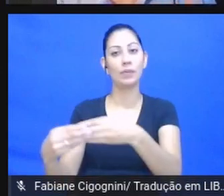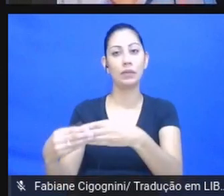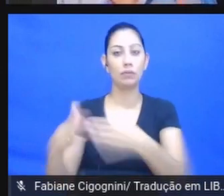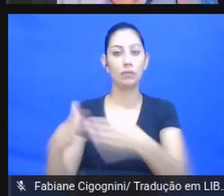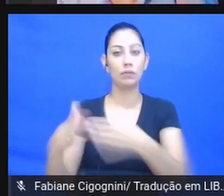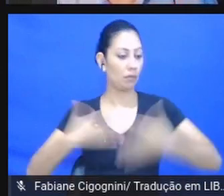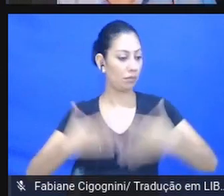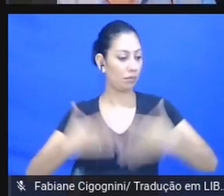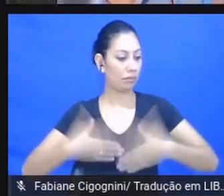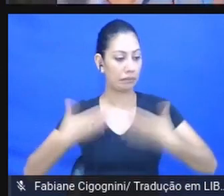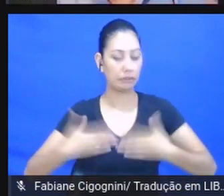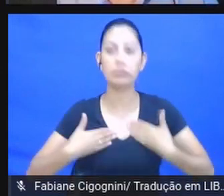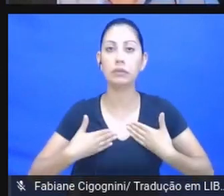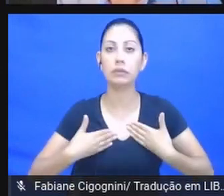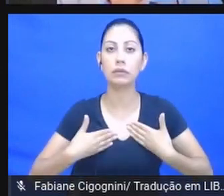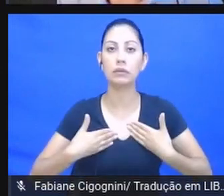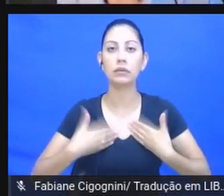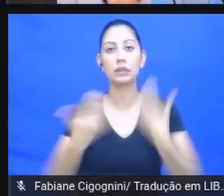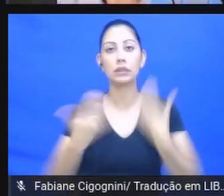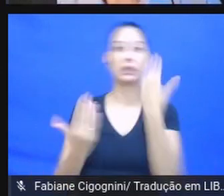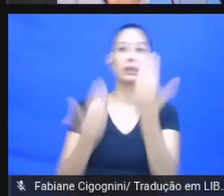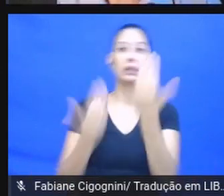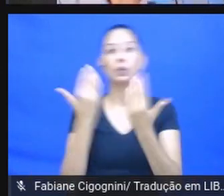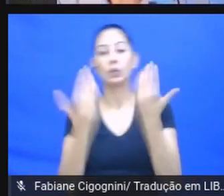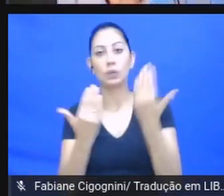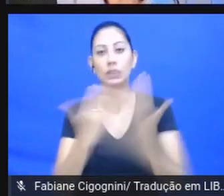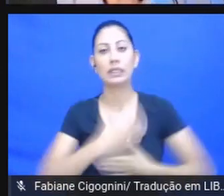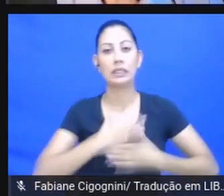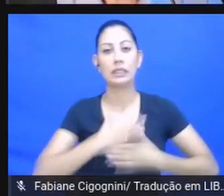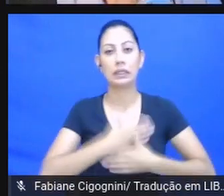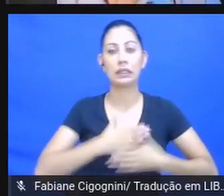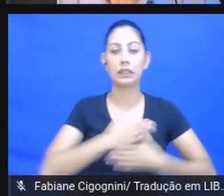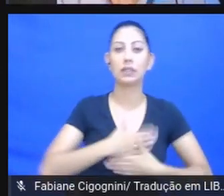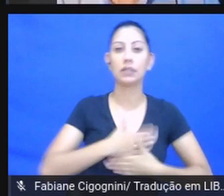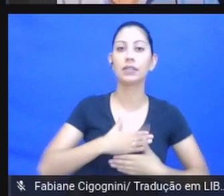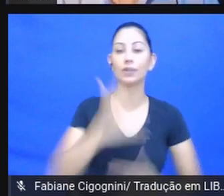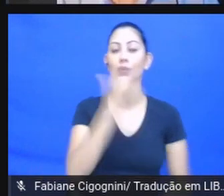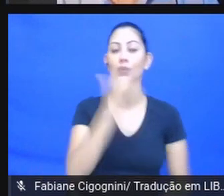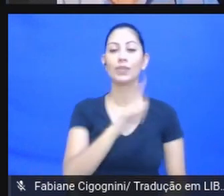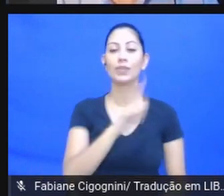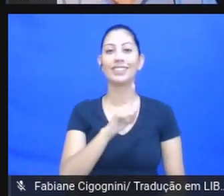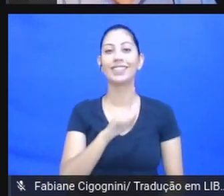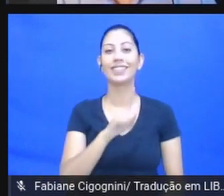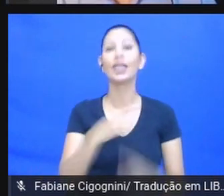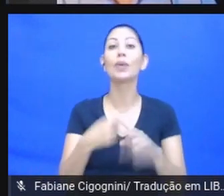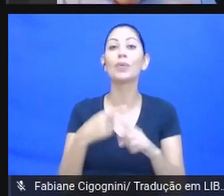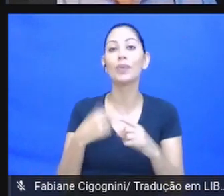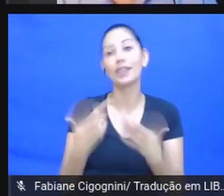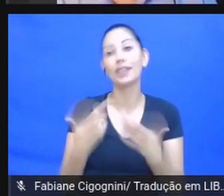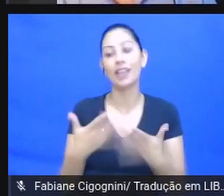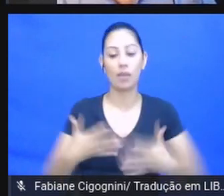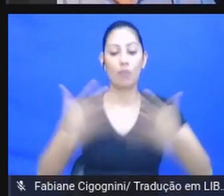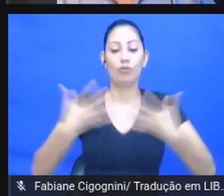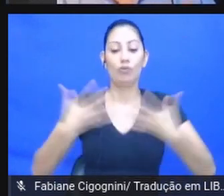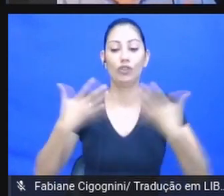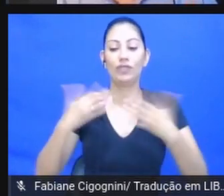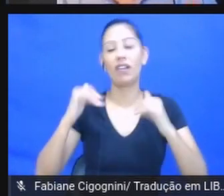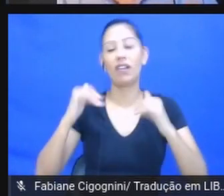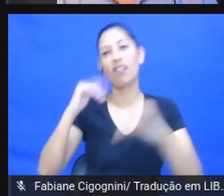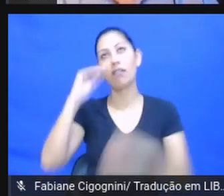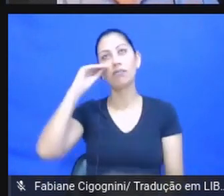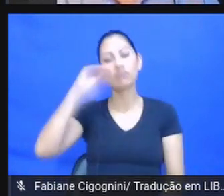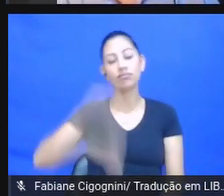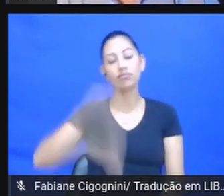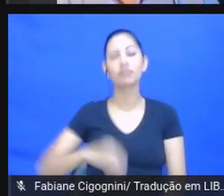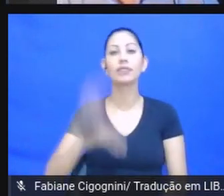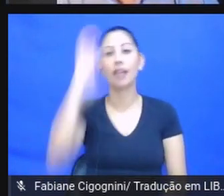perdidos, estão, enfim, preferindo, não estão muito motivados para aprender, mas a maior parte